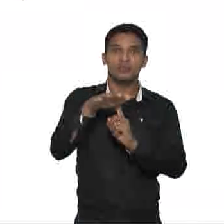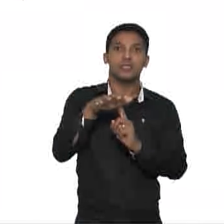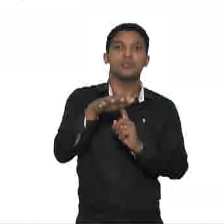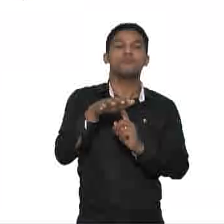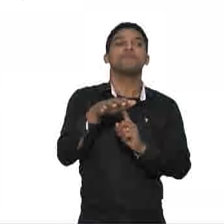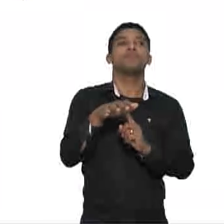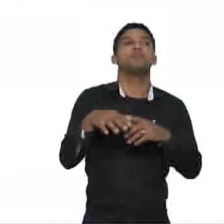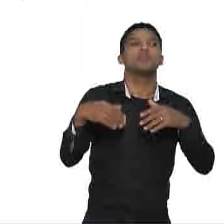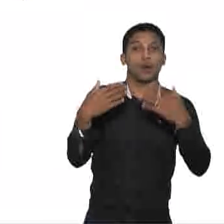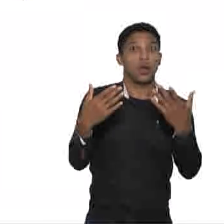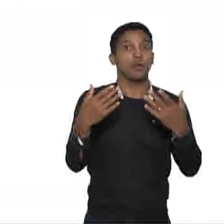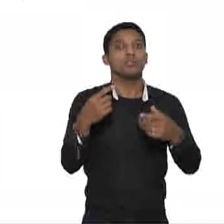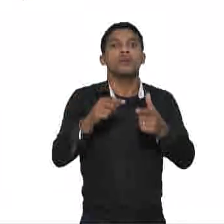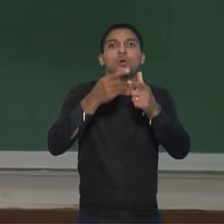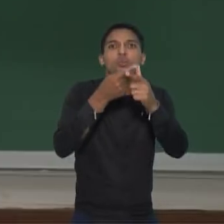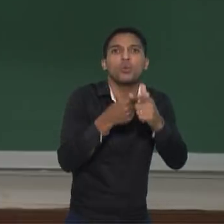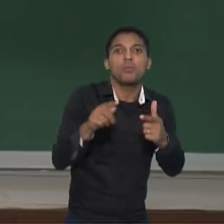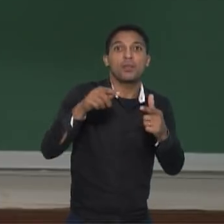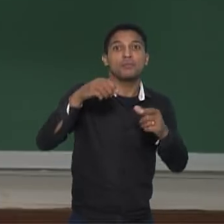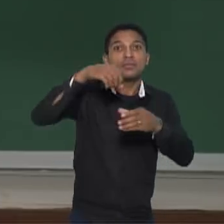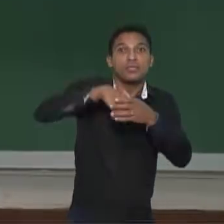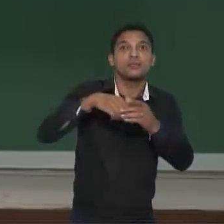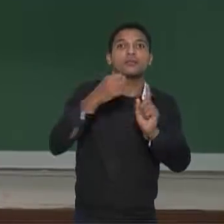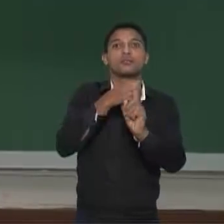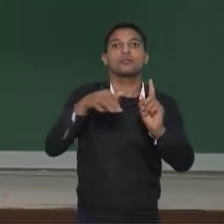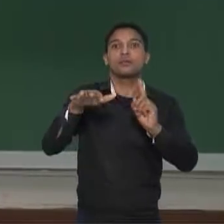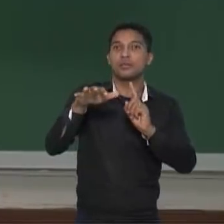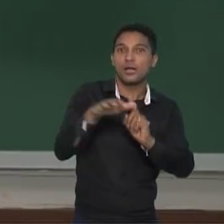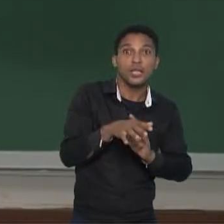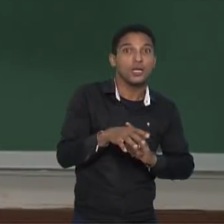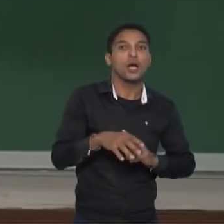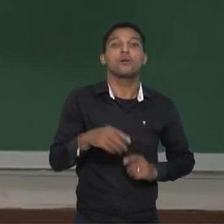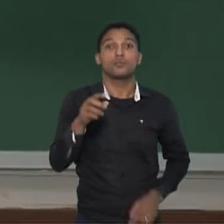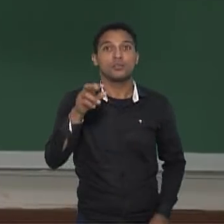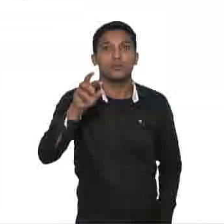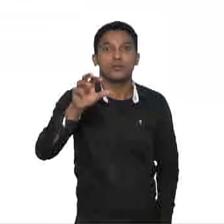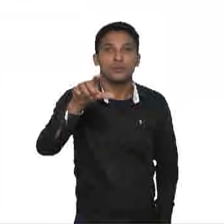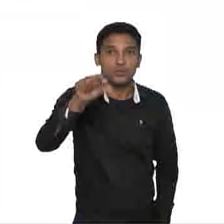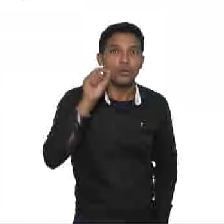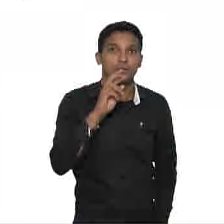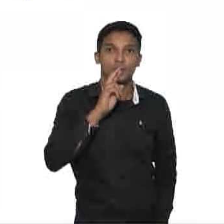urbano-industriais, é correto afirmar que... Tempinho para vocês.